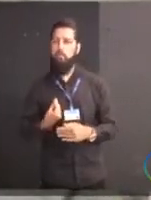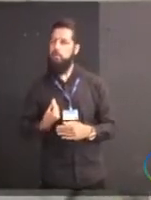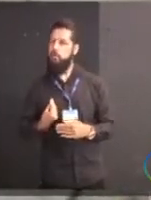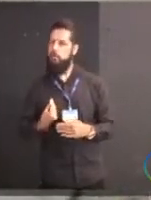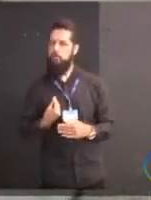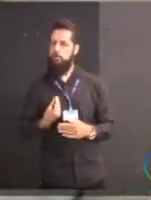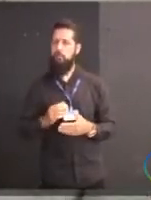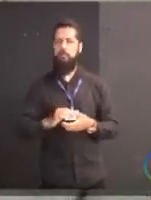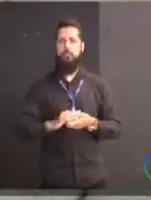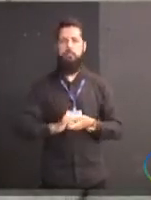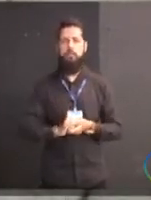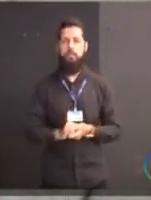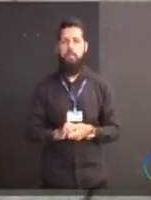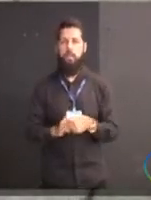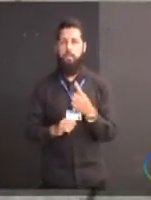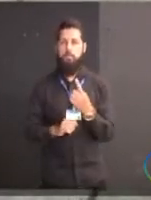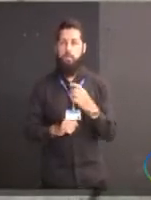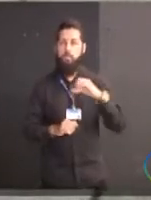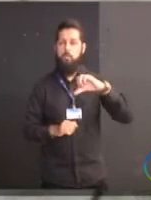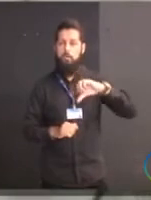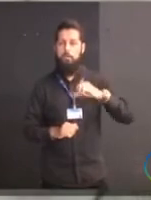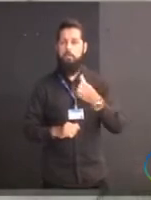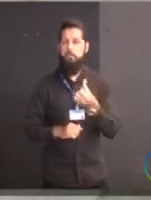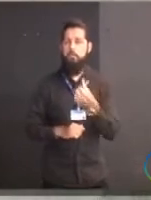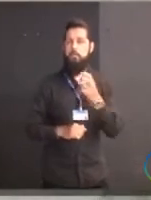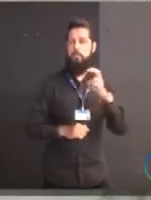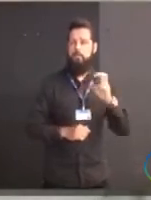em 1965 e